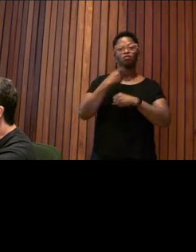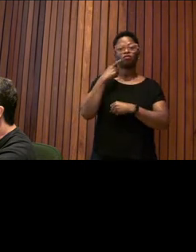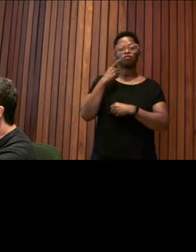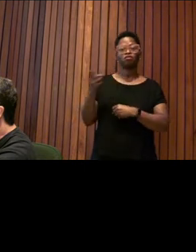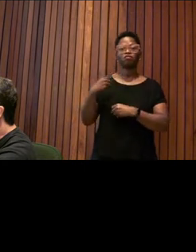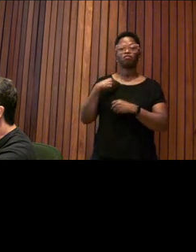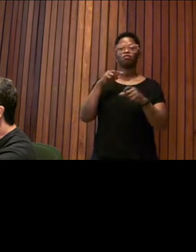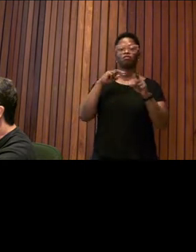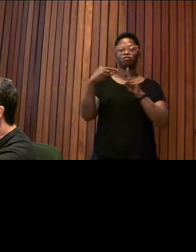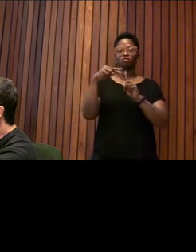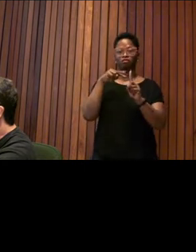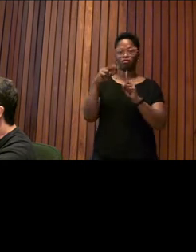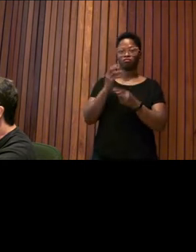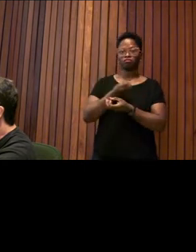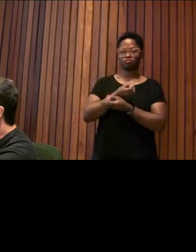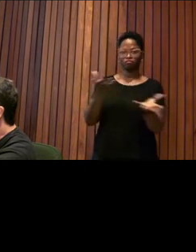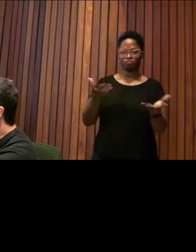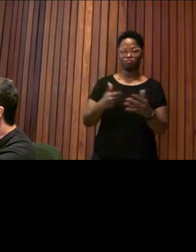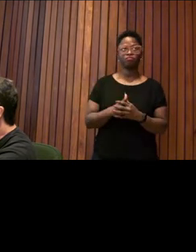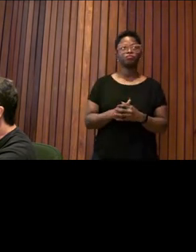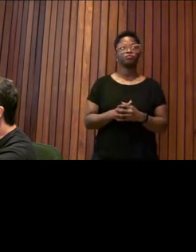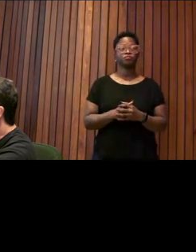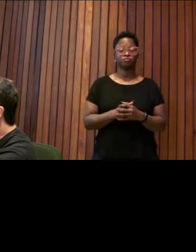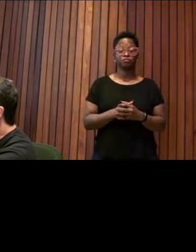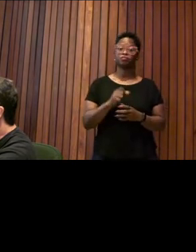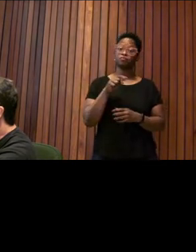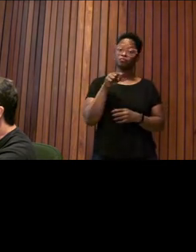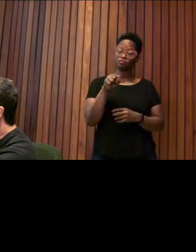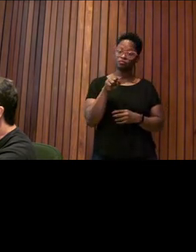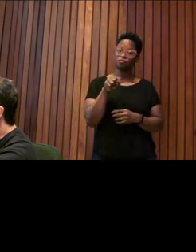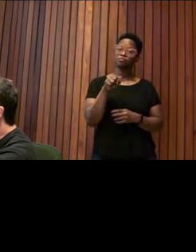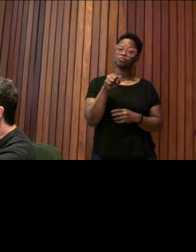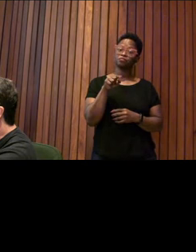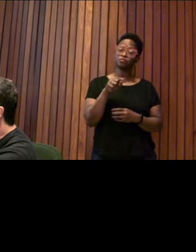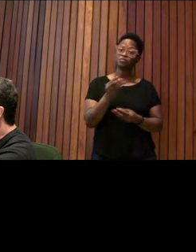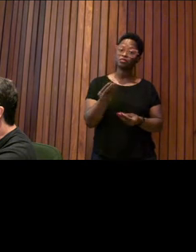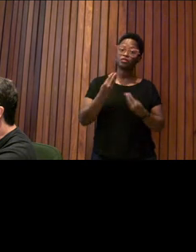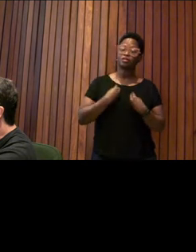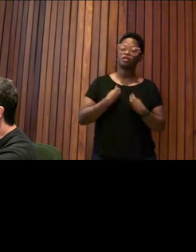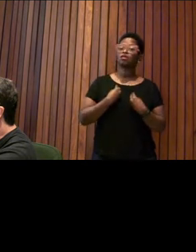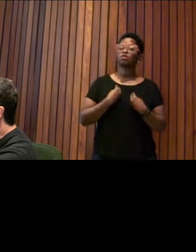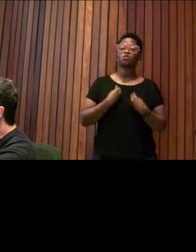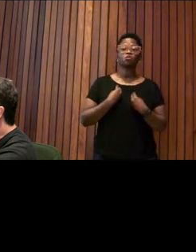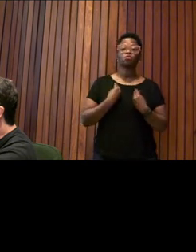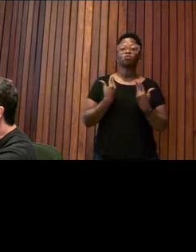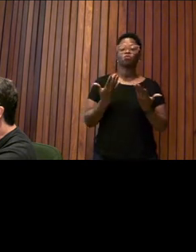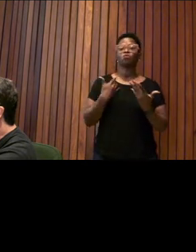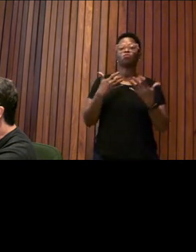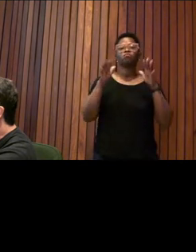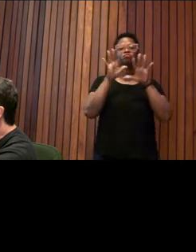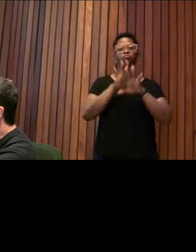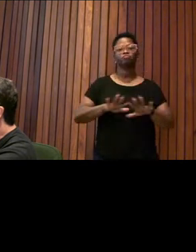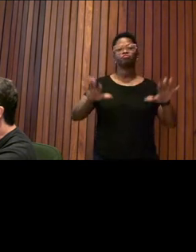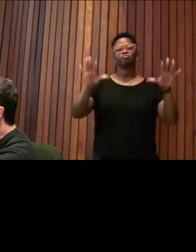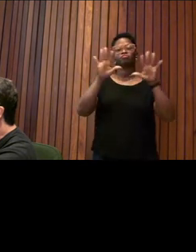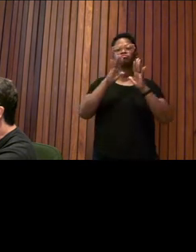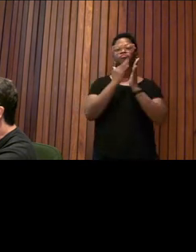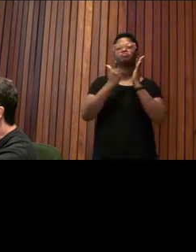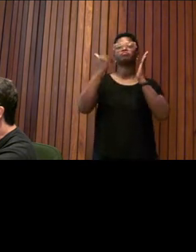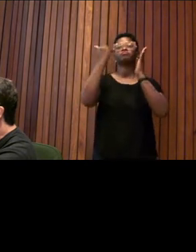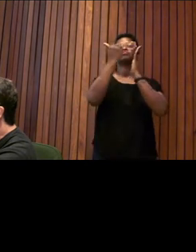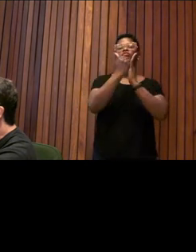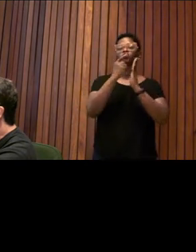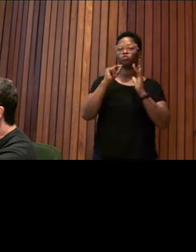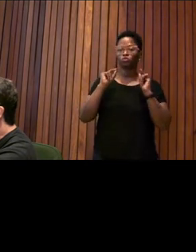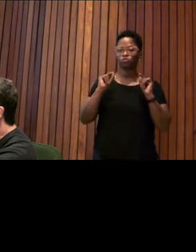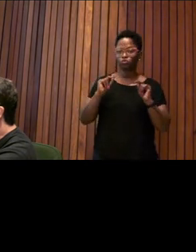em perspectiva que ele oferece, isso dá para a gente uma dimensão maior ainda do que